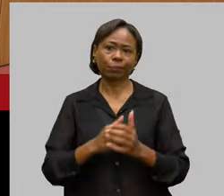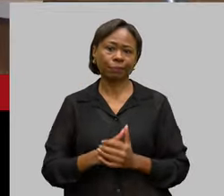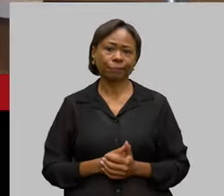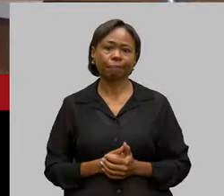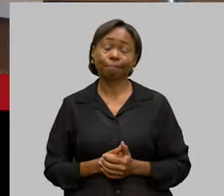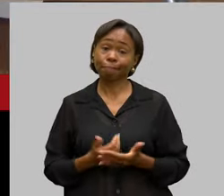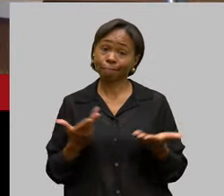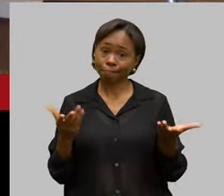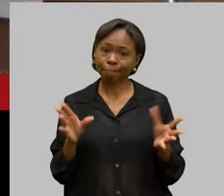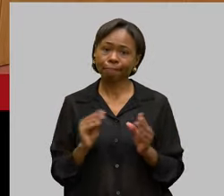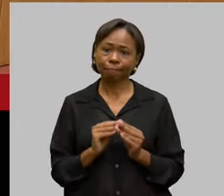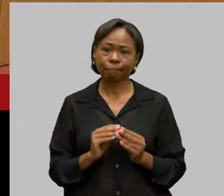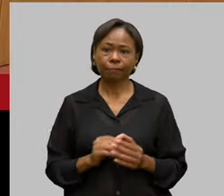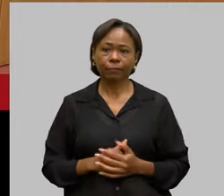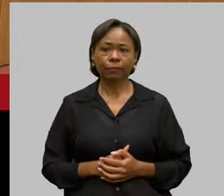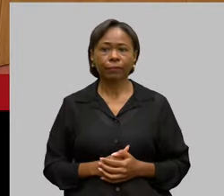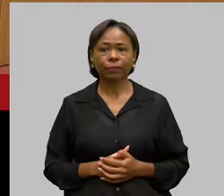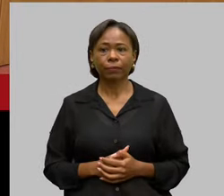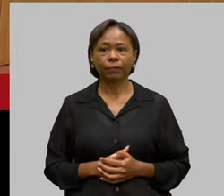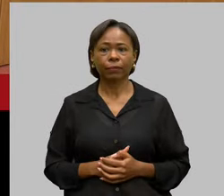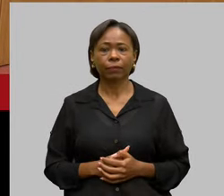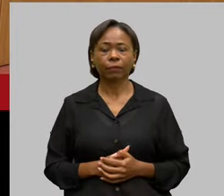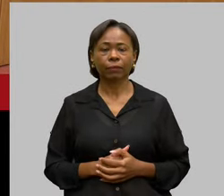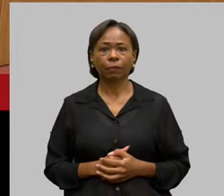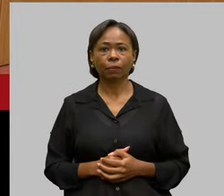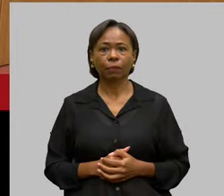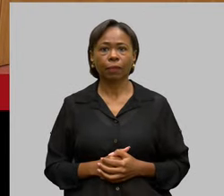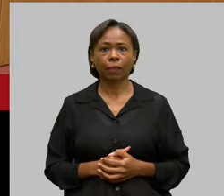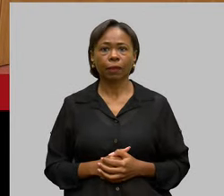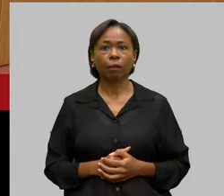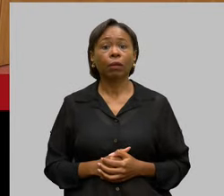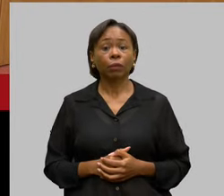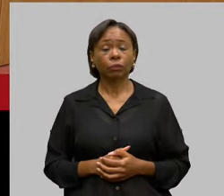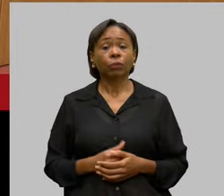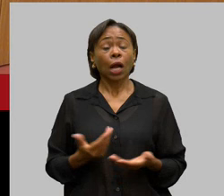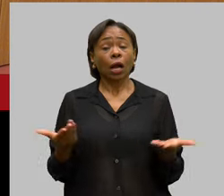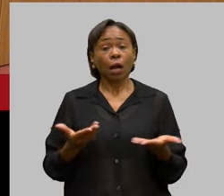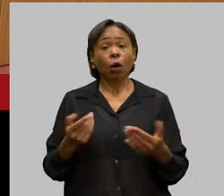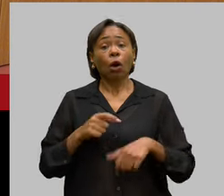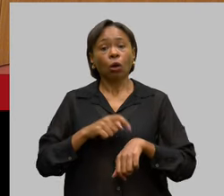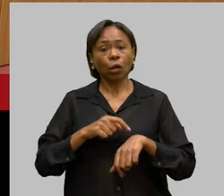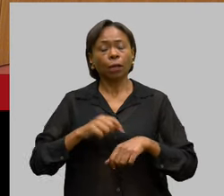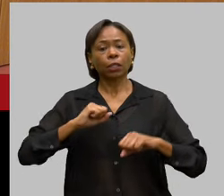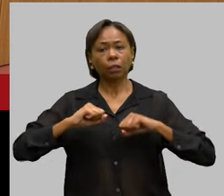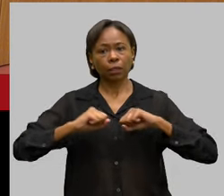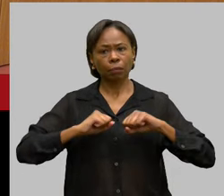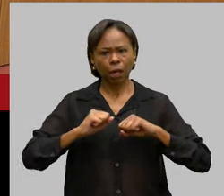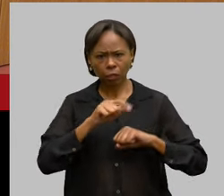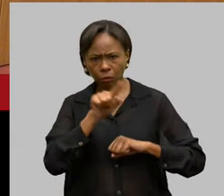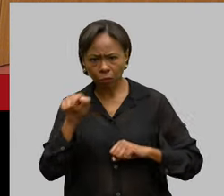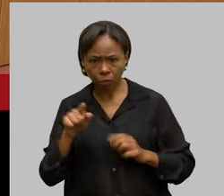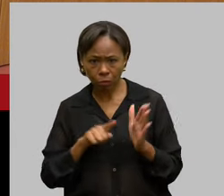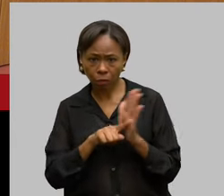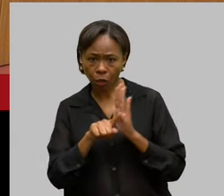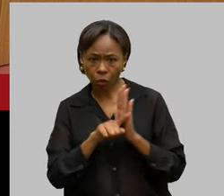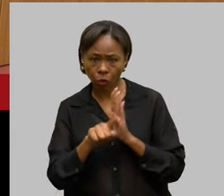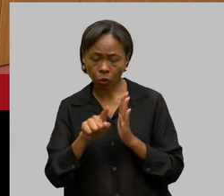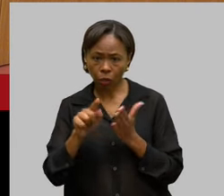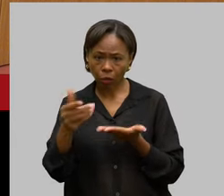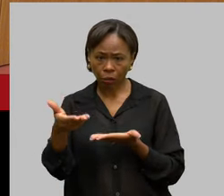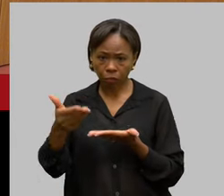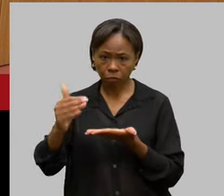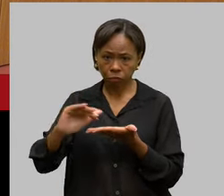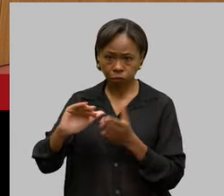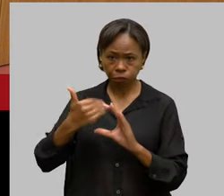é isso esse é o nosso momento do debate alguma pergunta encaminhada por escrito ou